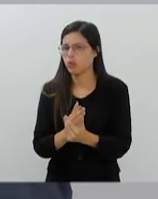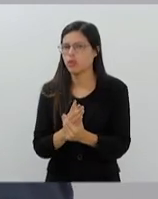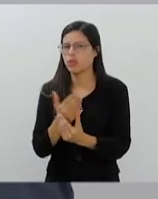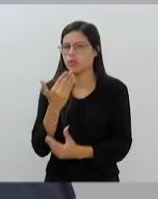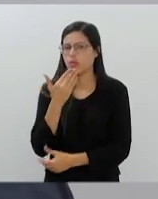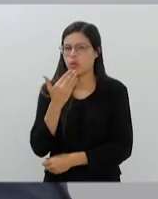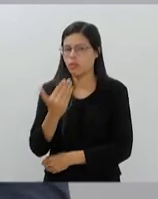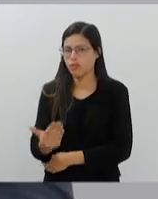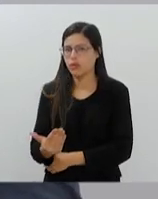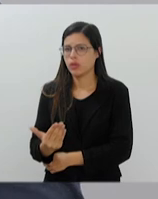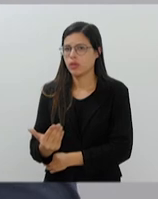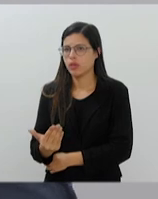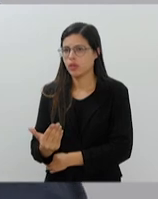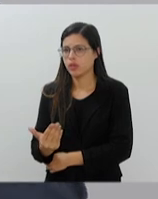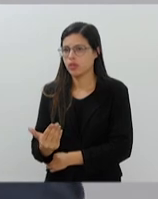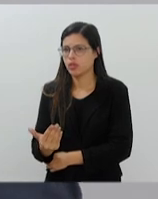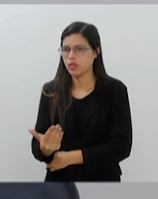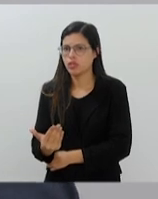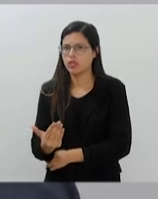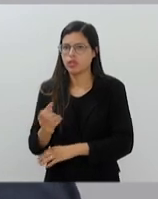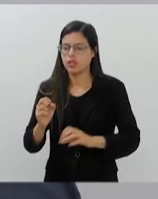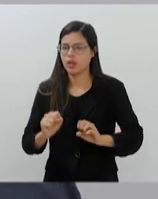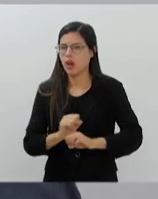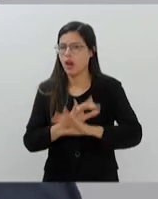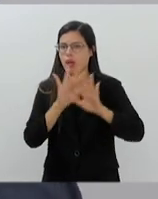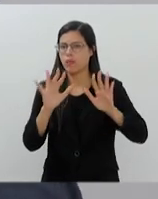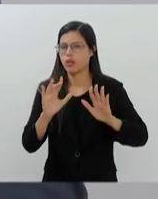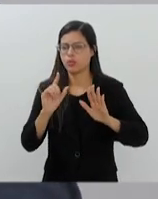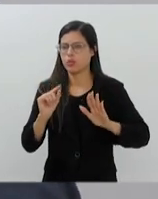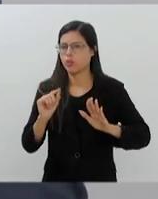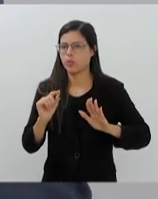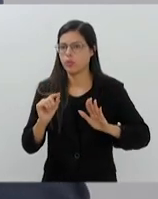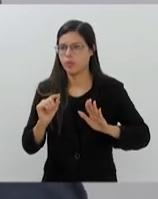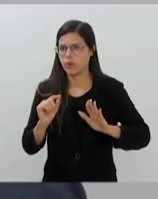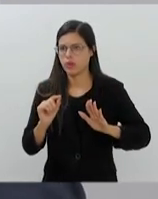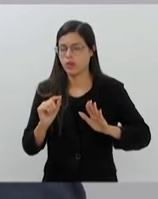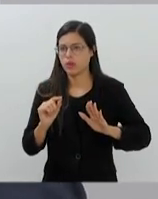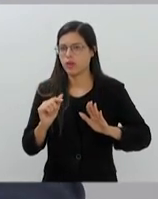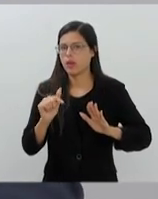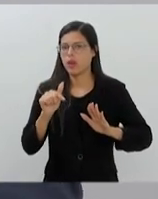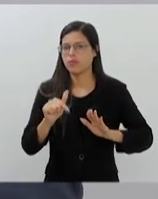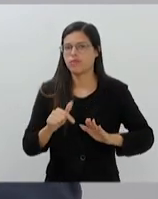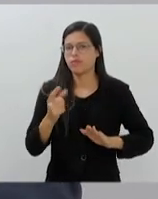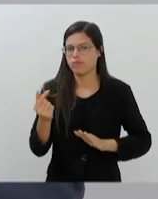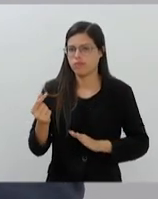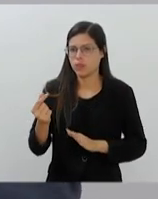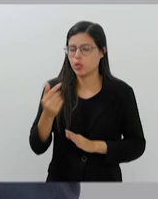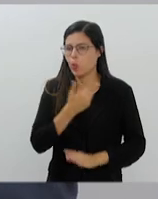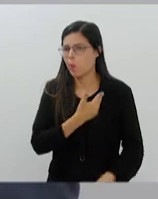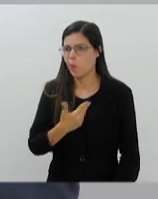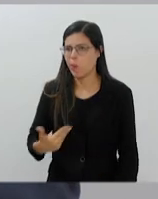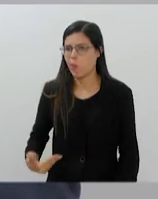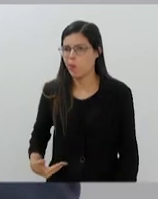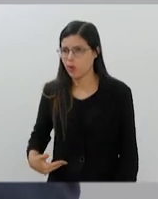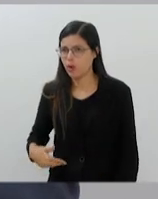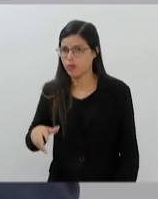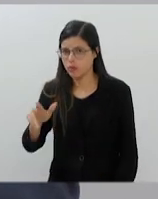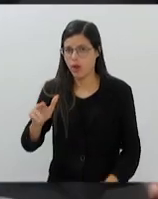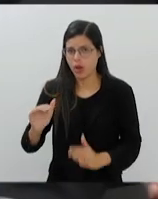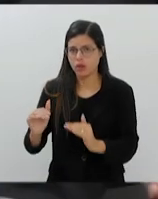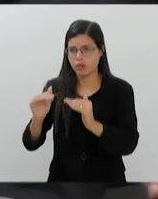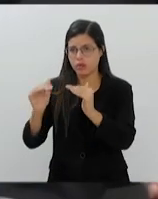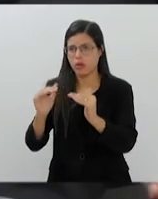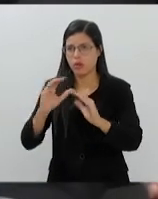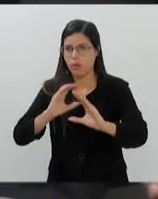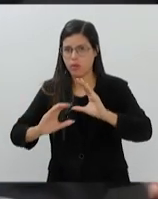processos porque tem aqui claramente um assin ao dinheiro público a senhora é ou não é a 01 da comunicação da Ceda